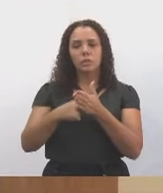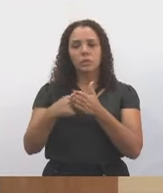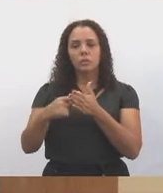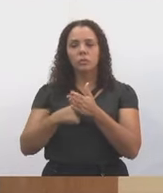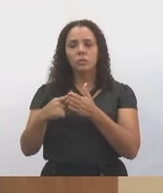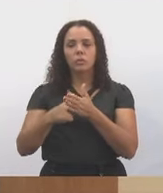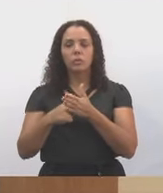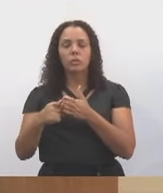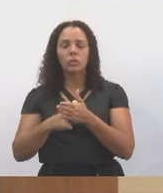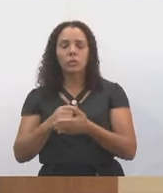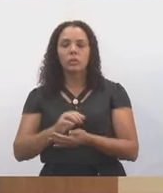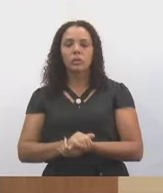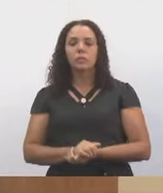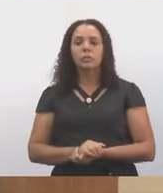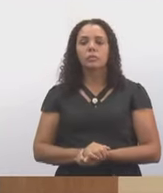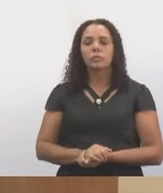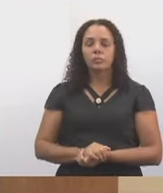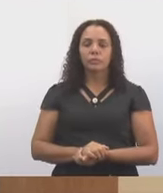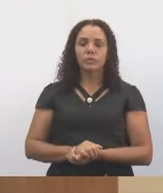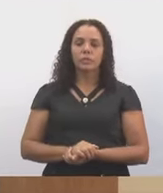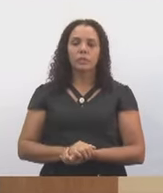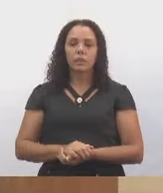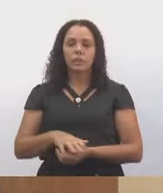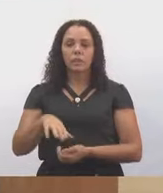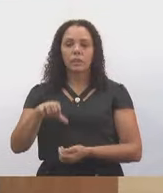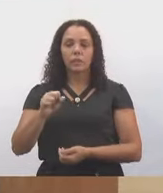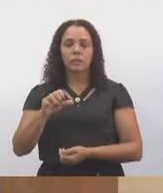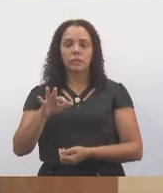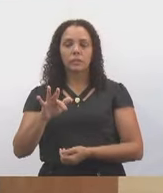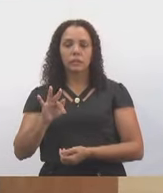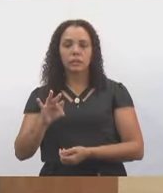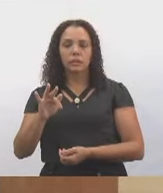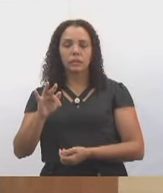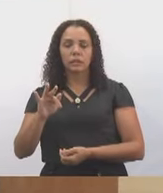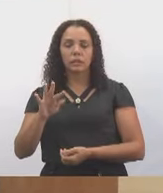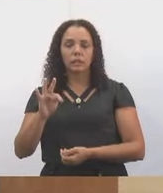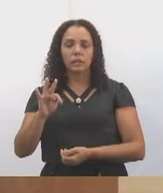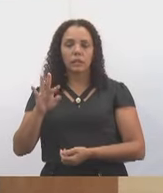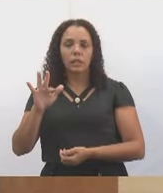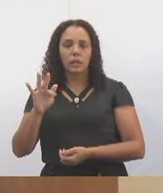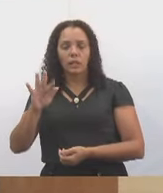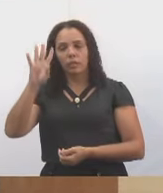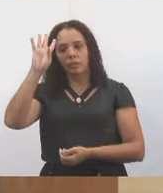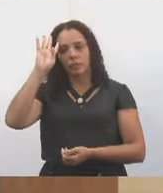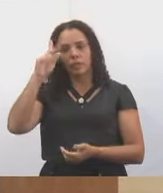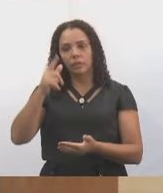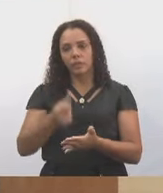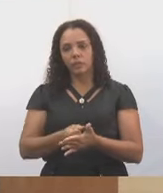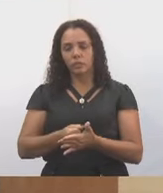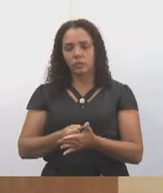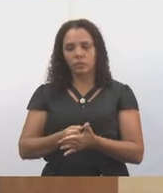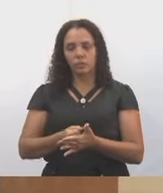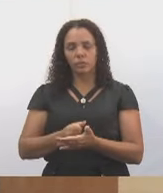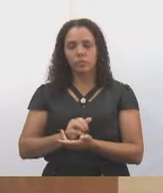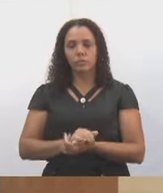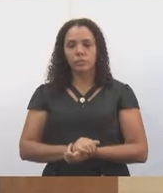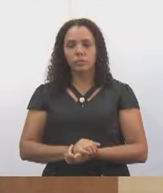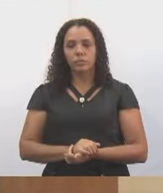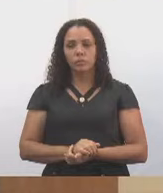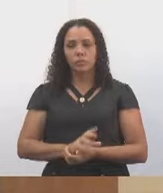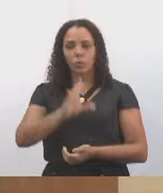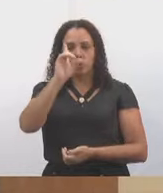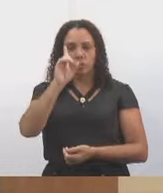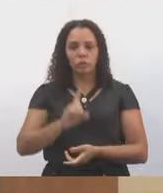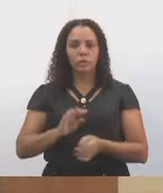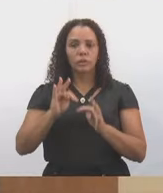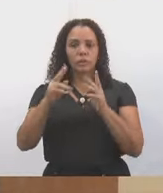é o Supremo Tribunal Federal que decidiu isso não é Jacareí é o Supremo Tribunal Federal o direito é